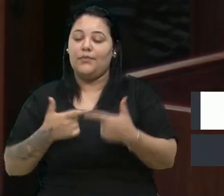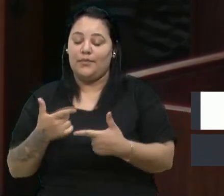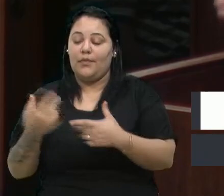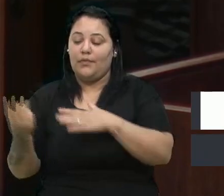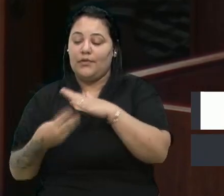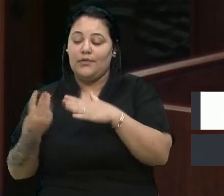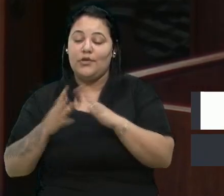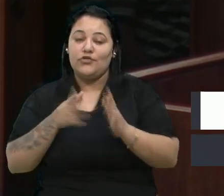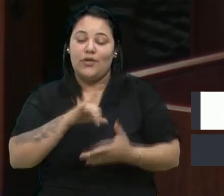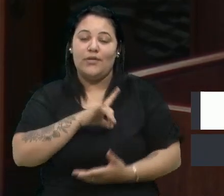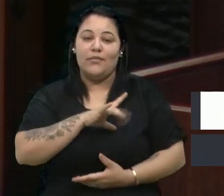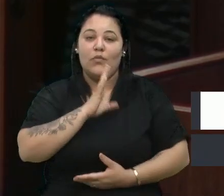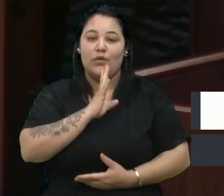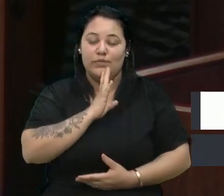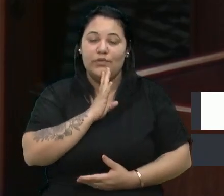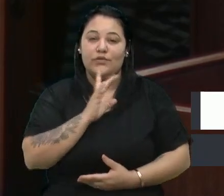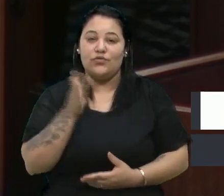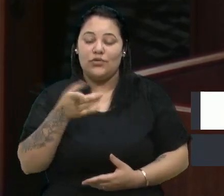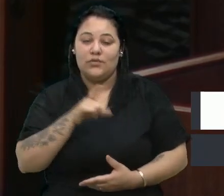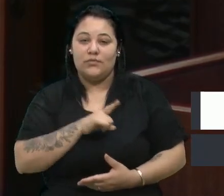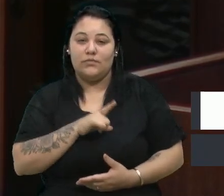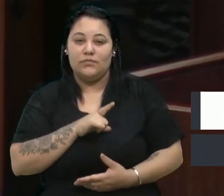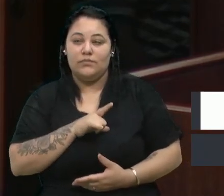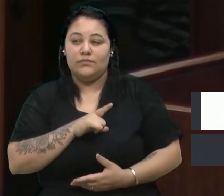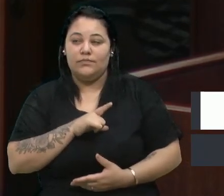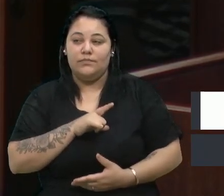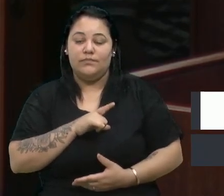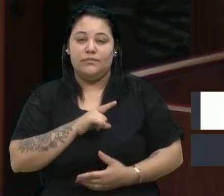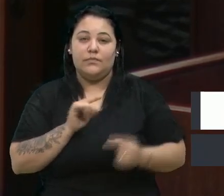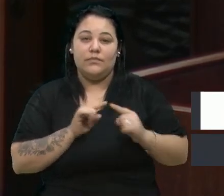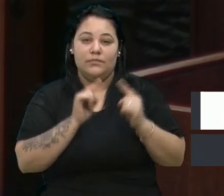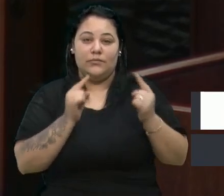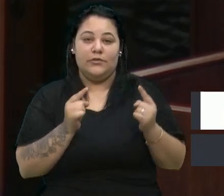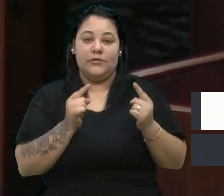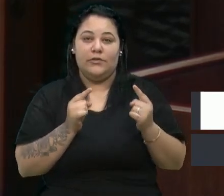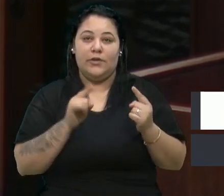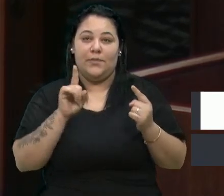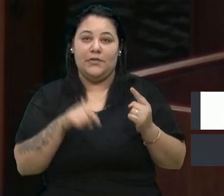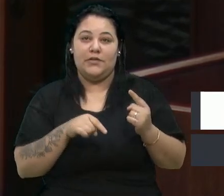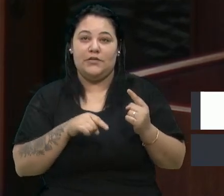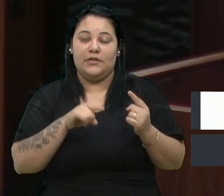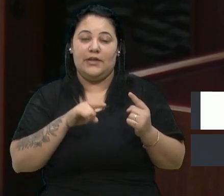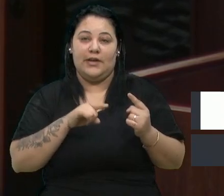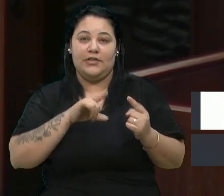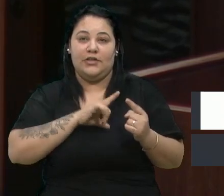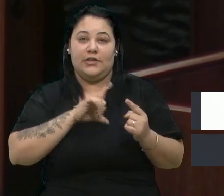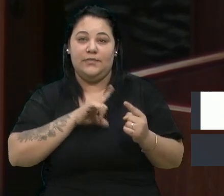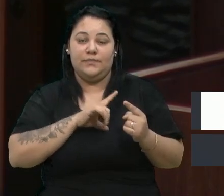já tem esse conhecimento aqui dentro dessa casa, mas existe uma coisa chamada fiscalização.